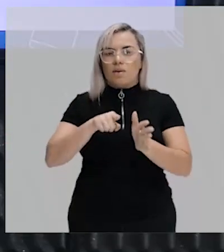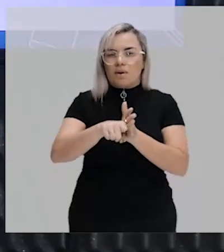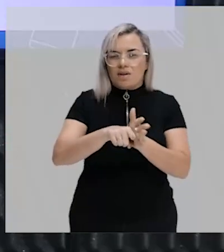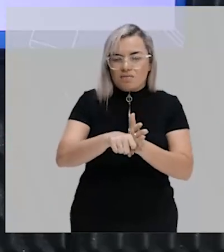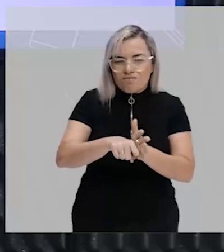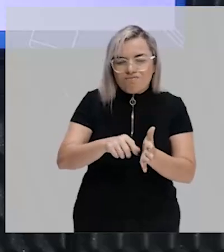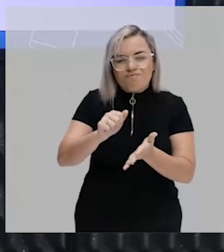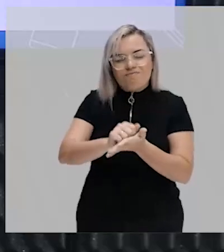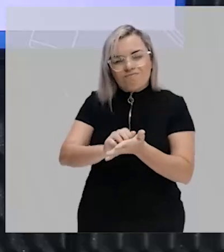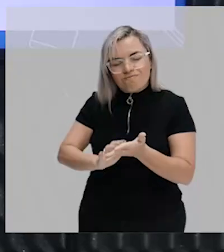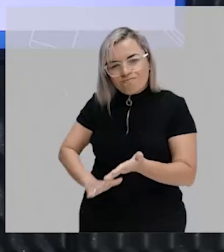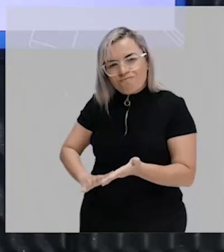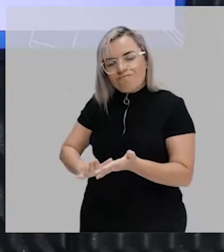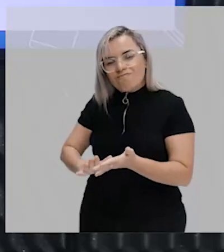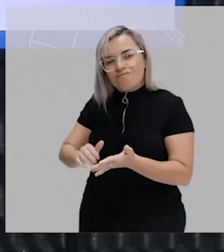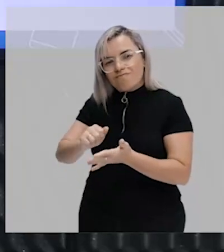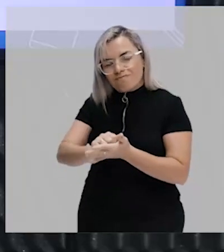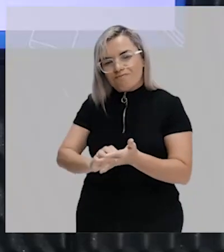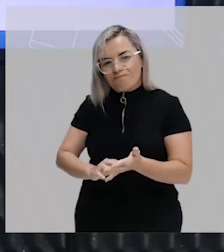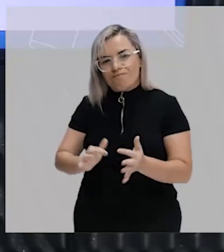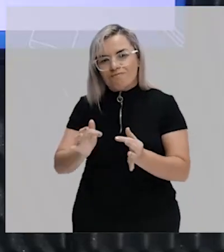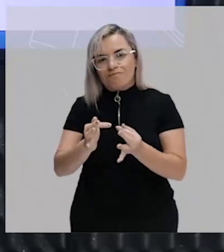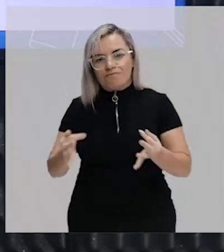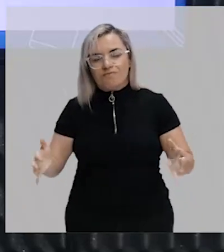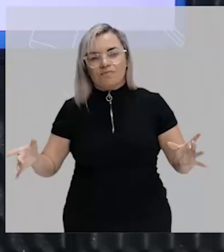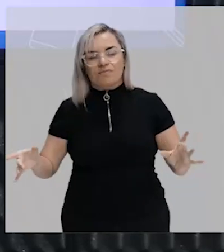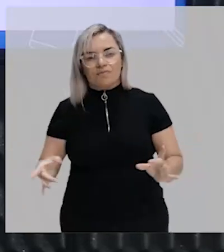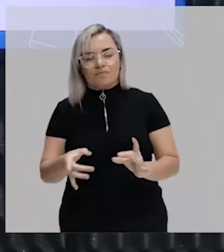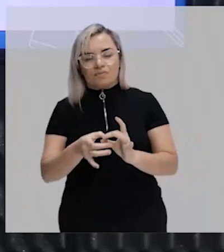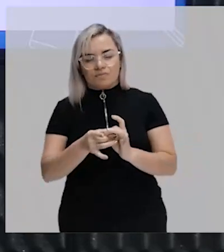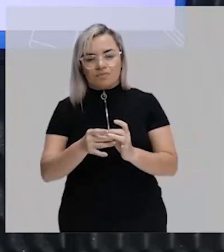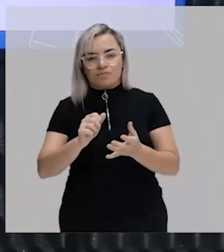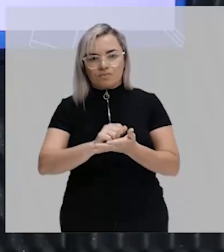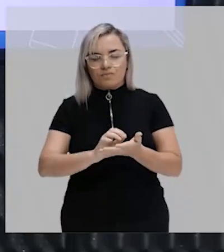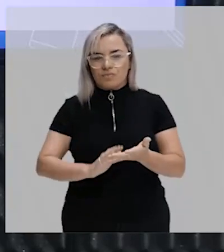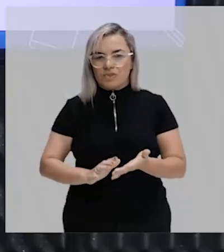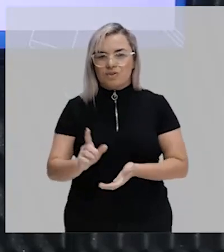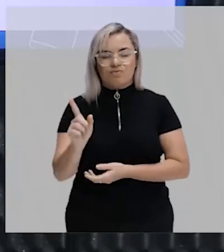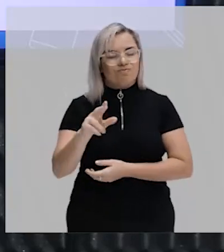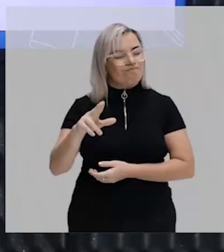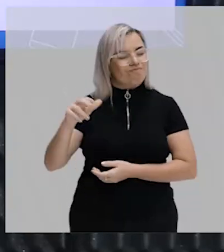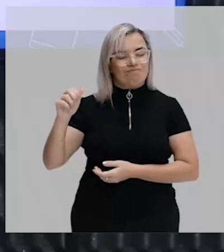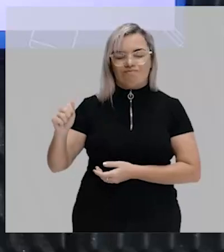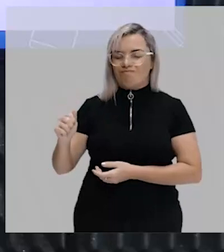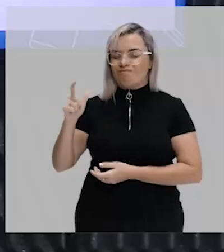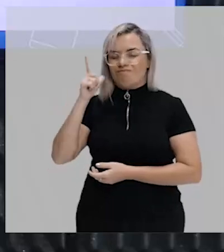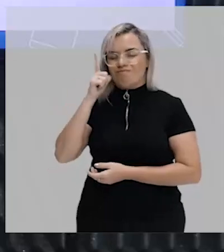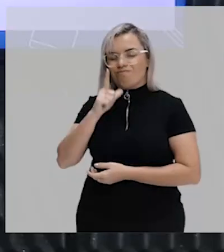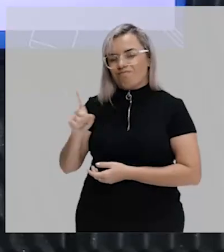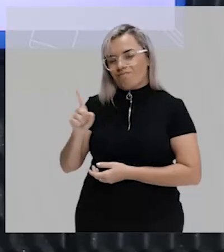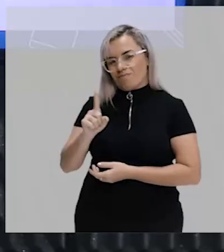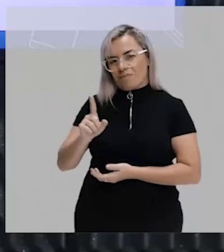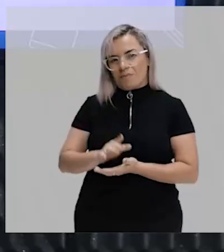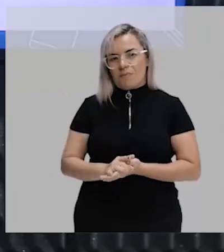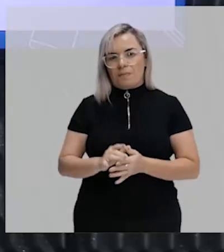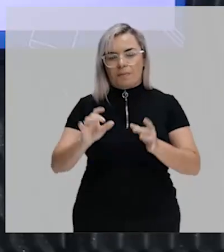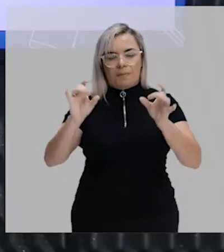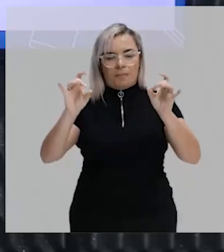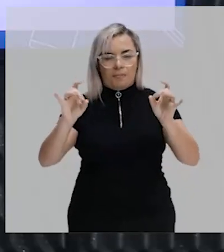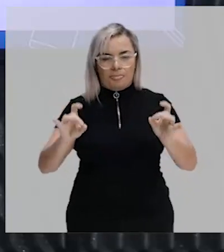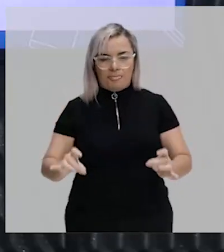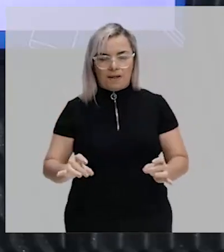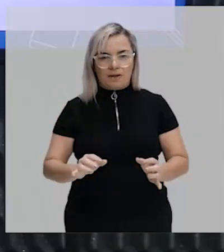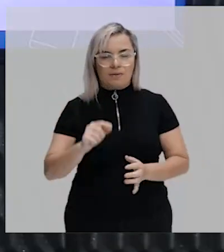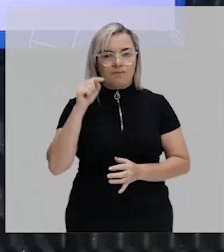exercícios, atividades sobre conjunções, vocês nunca vão conseguir especificamente conjunções